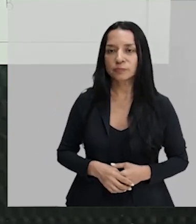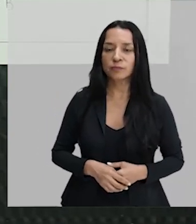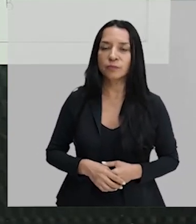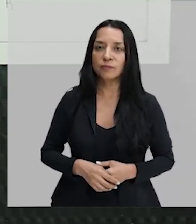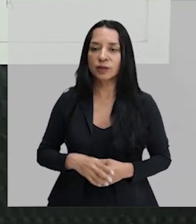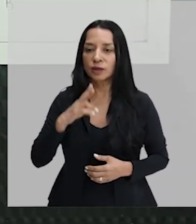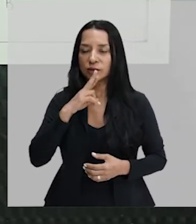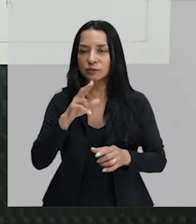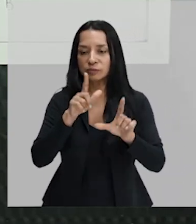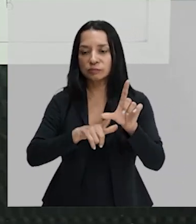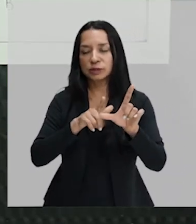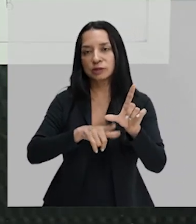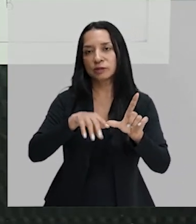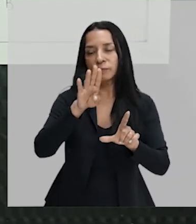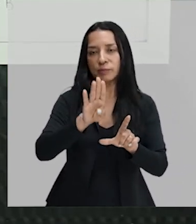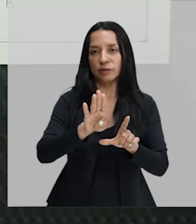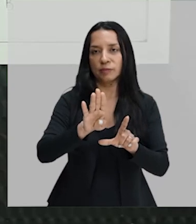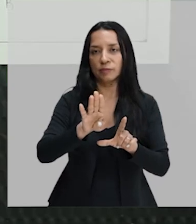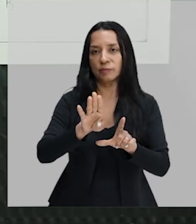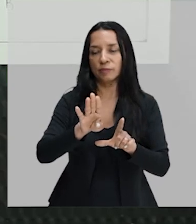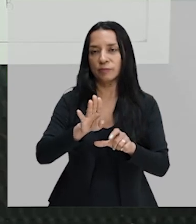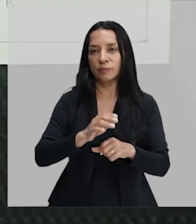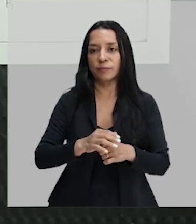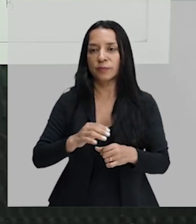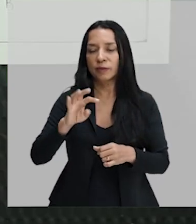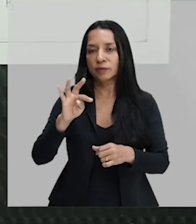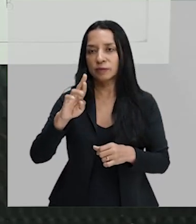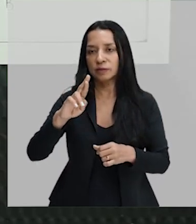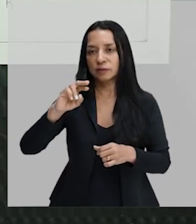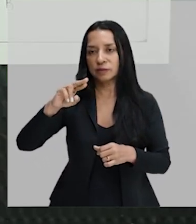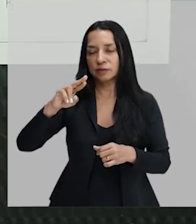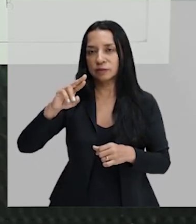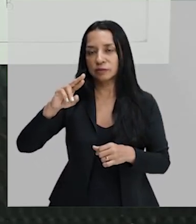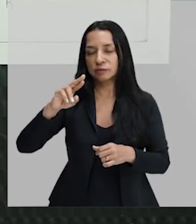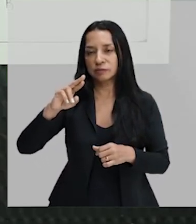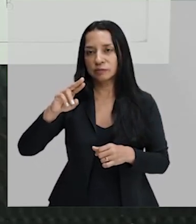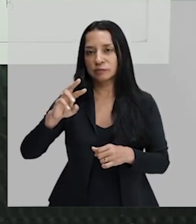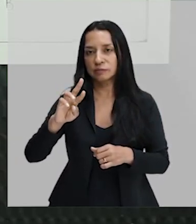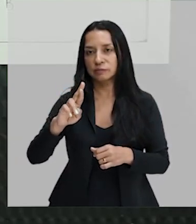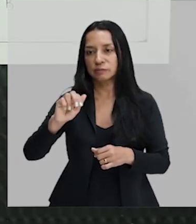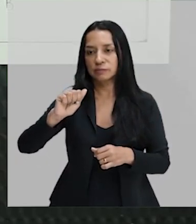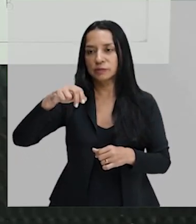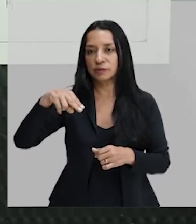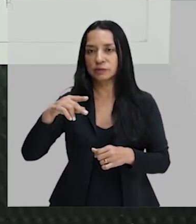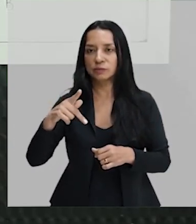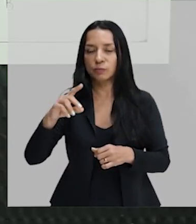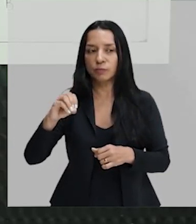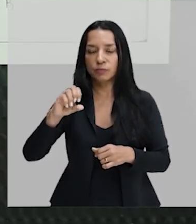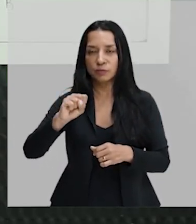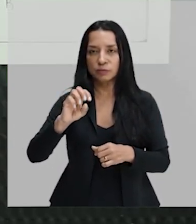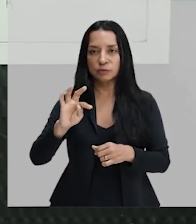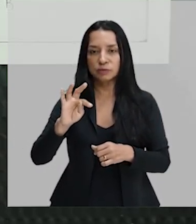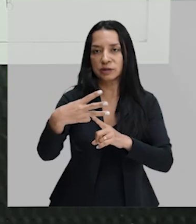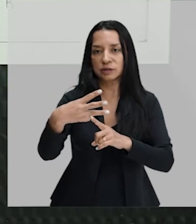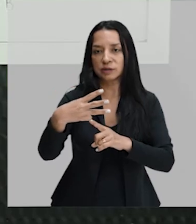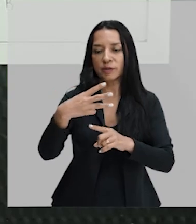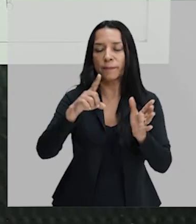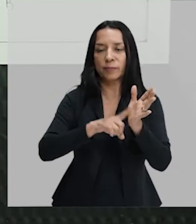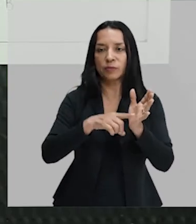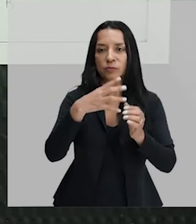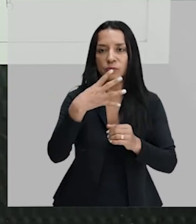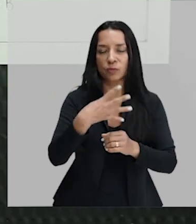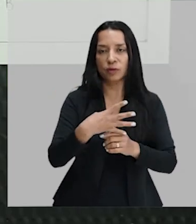estivesse aqui, mas fosse simplesmente assim. A mais B. Eu poderia fazer, somar essa matriz A com essa